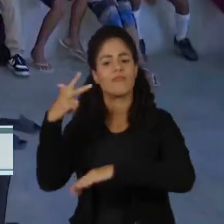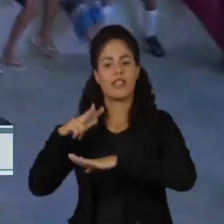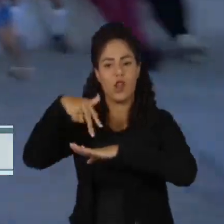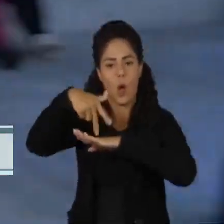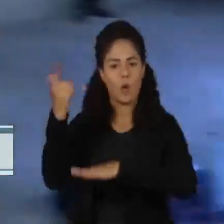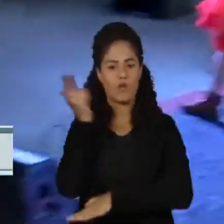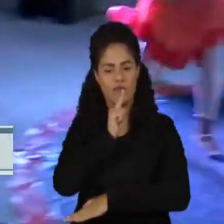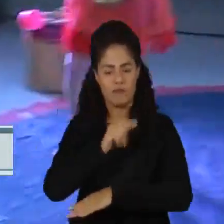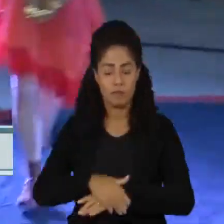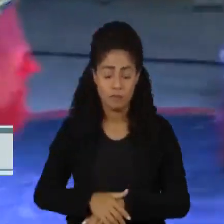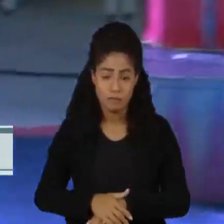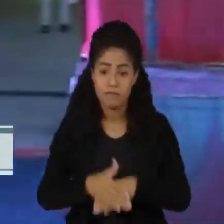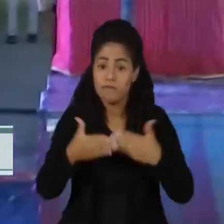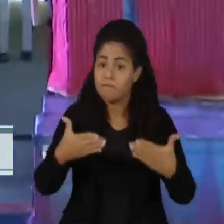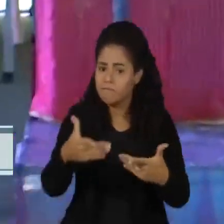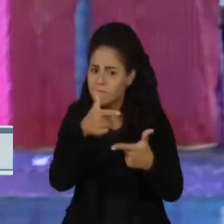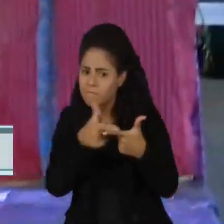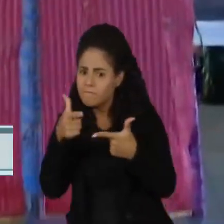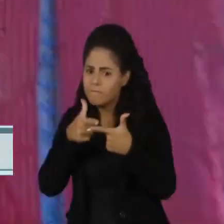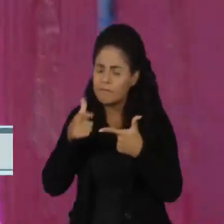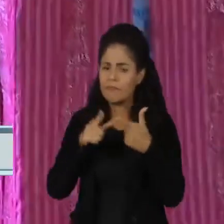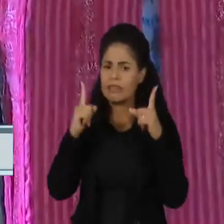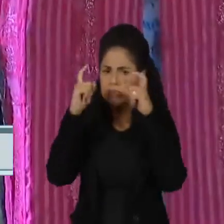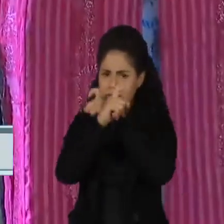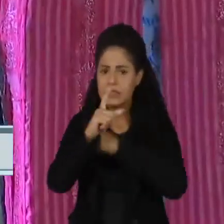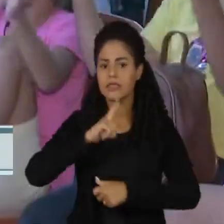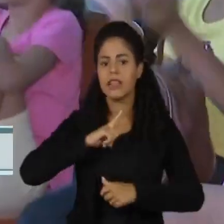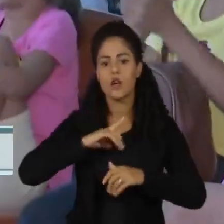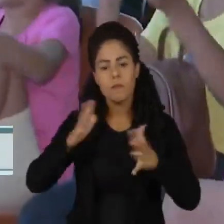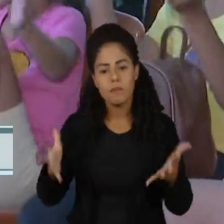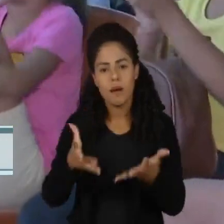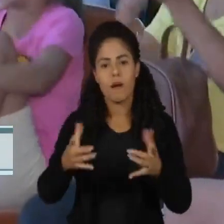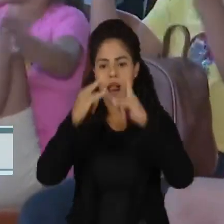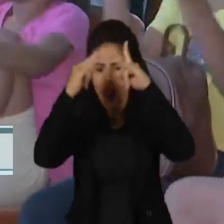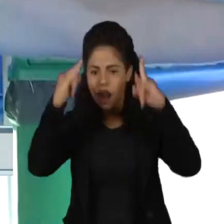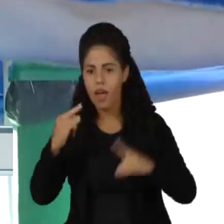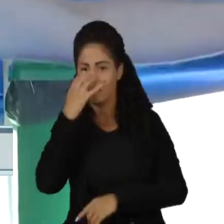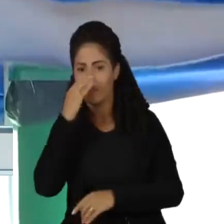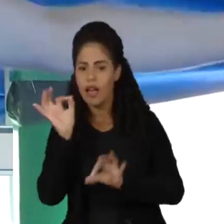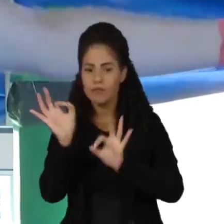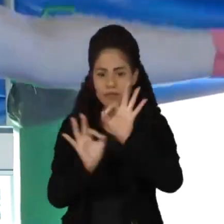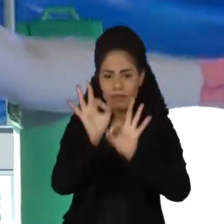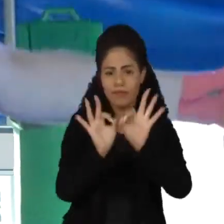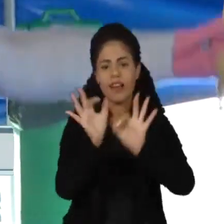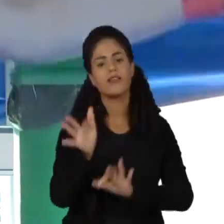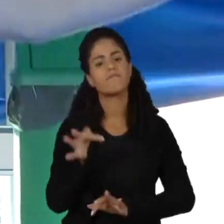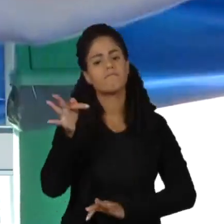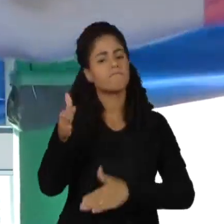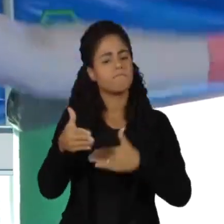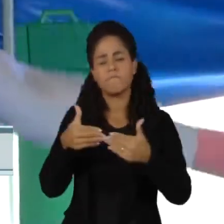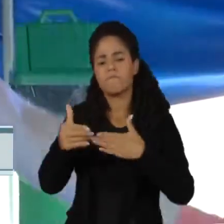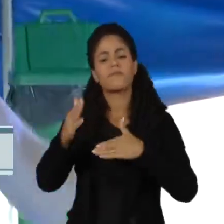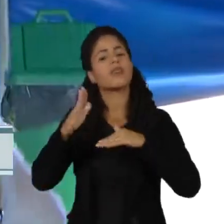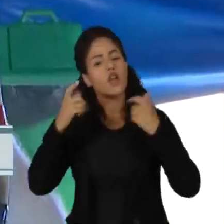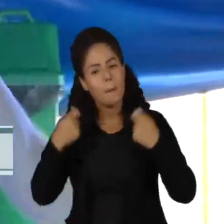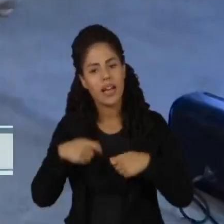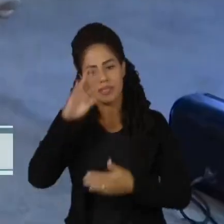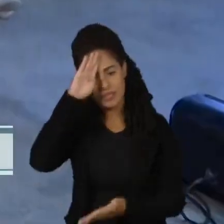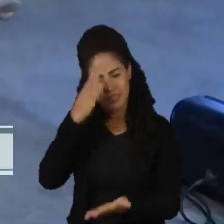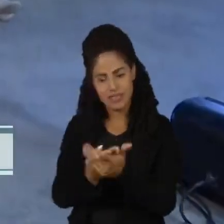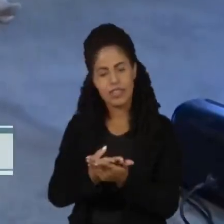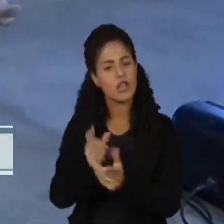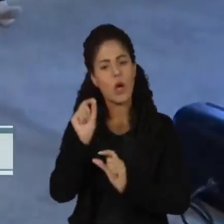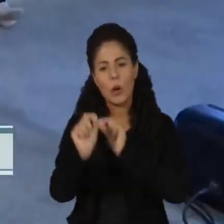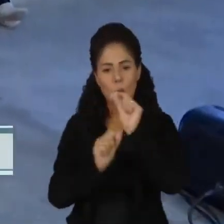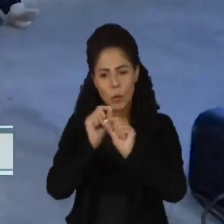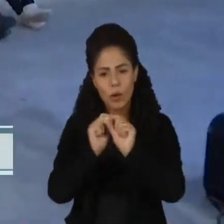também. Apesar das dificuldades, o circo segue vivo e planeja seu futuro. Seja como for, é possível ter uma certeza: